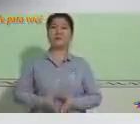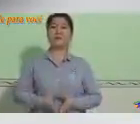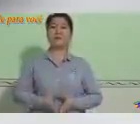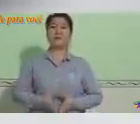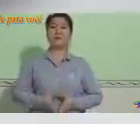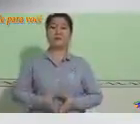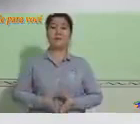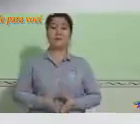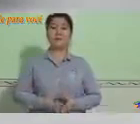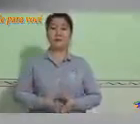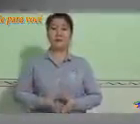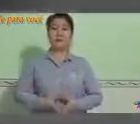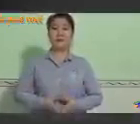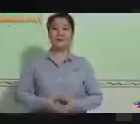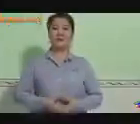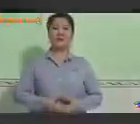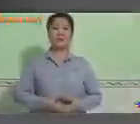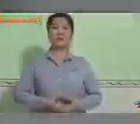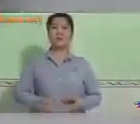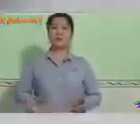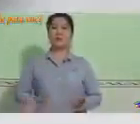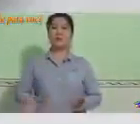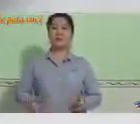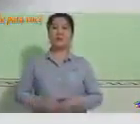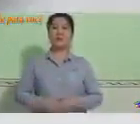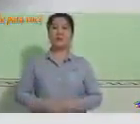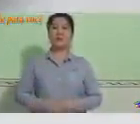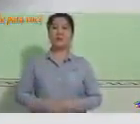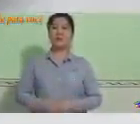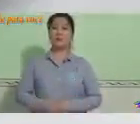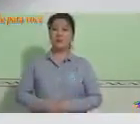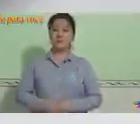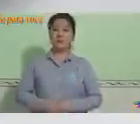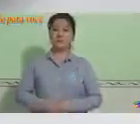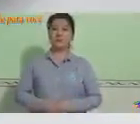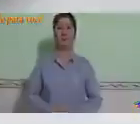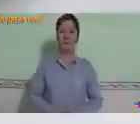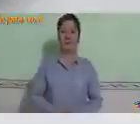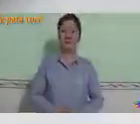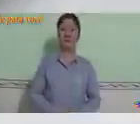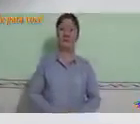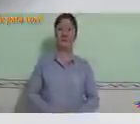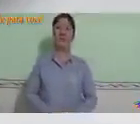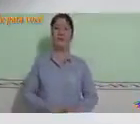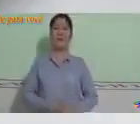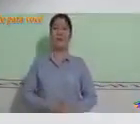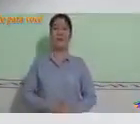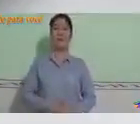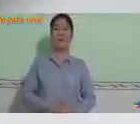M N T S O M 150 G D E F A R I N H A E 150 ml de água.